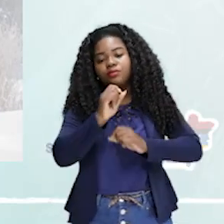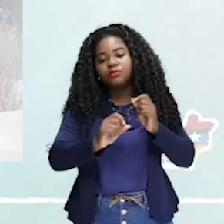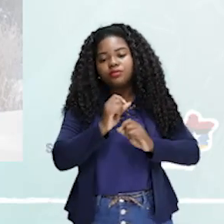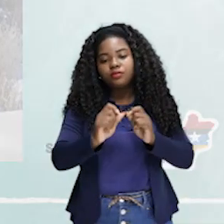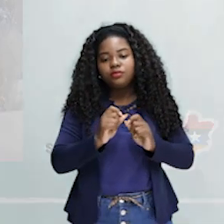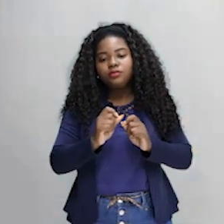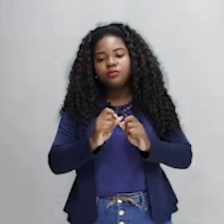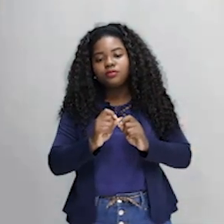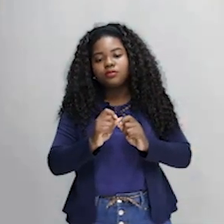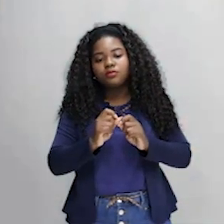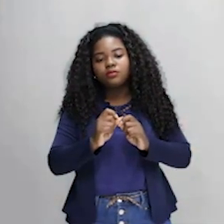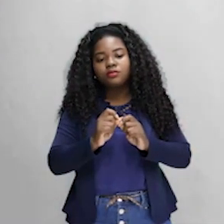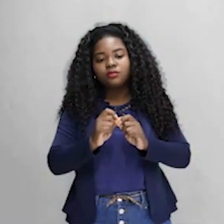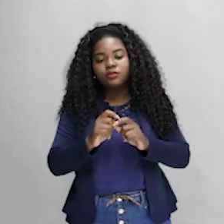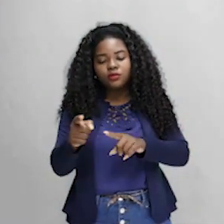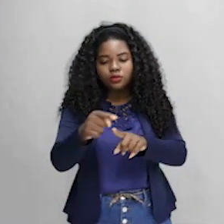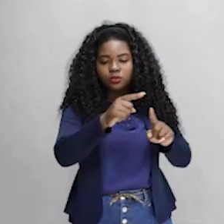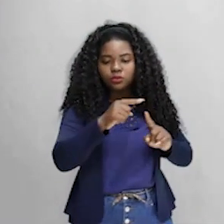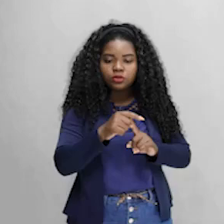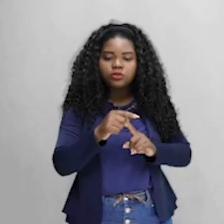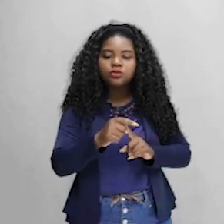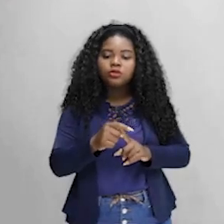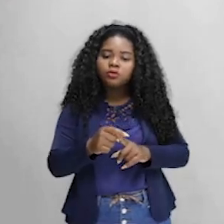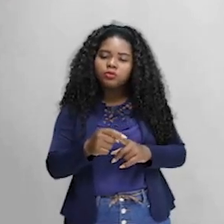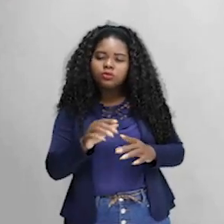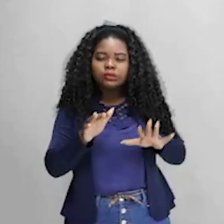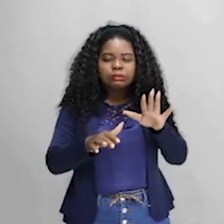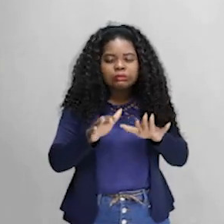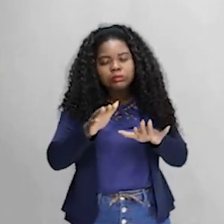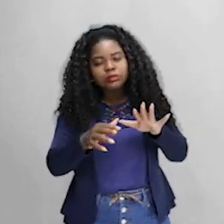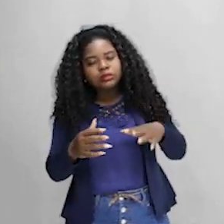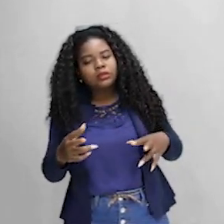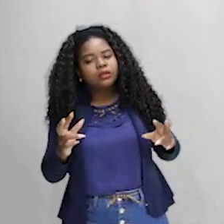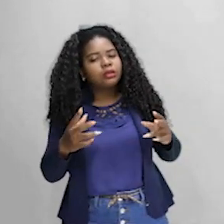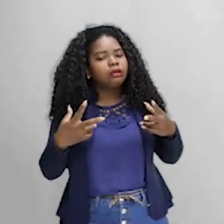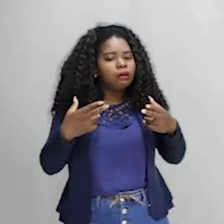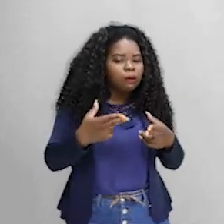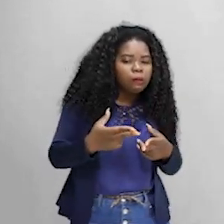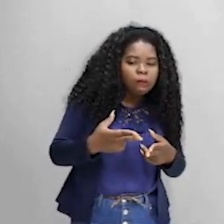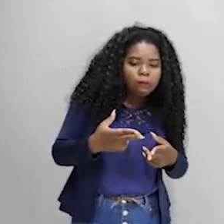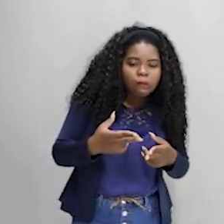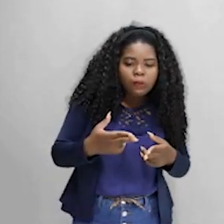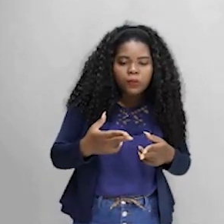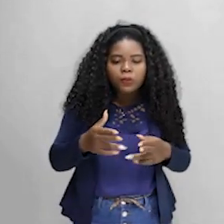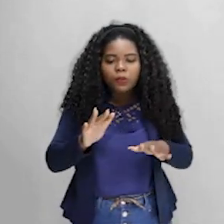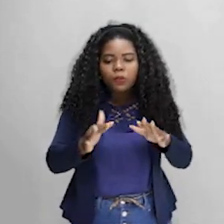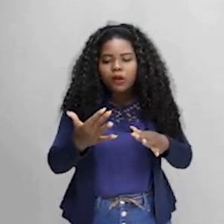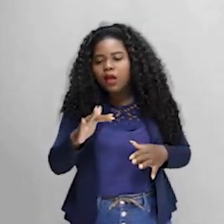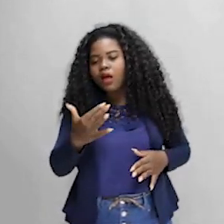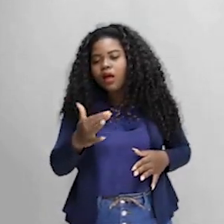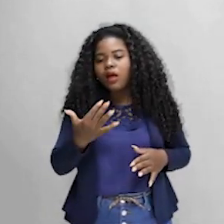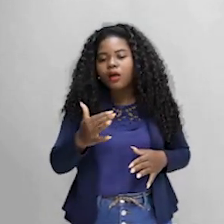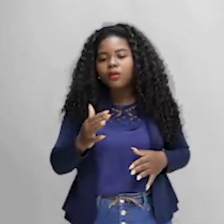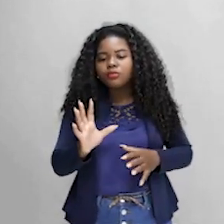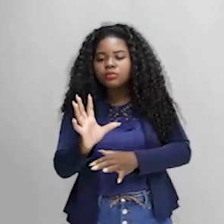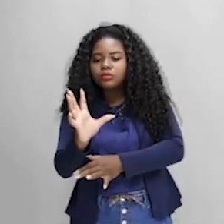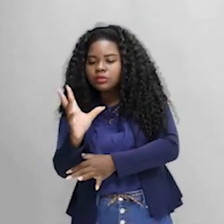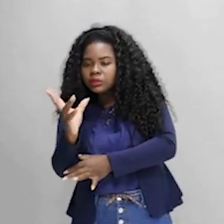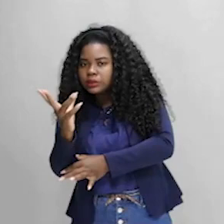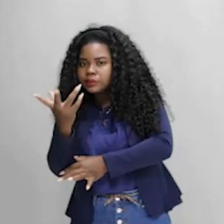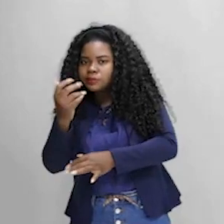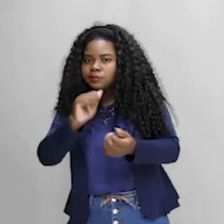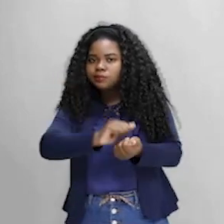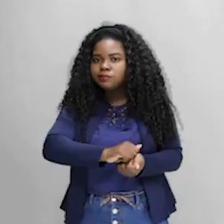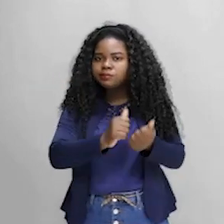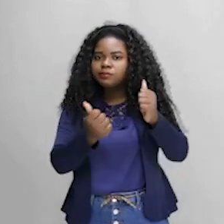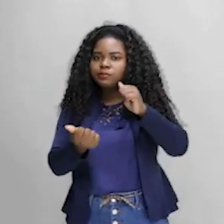que um pouco se assemelha a essa característica. Claro, não vai ser tão frio como a região de taiga, mas a gente vai ter esse tipo de árvore aqui mais